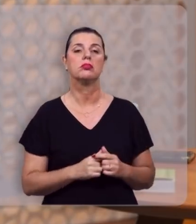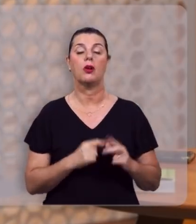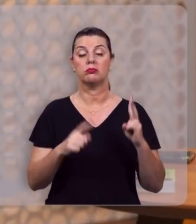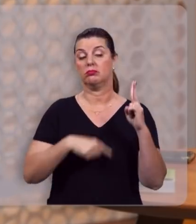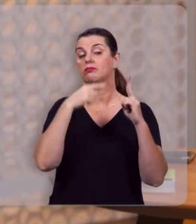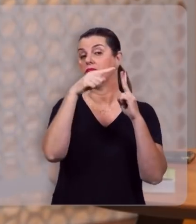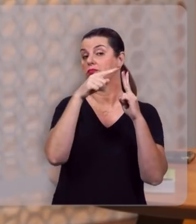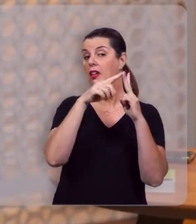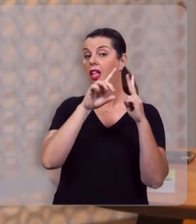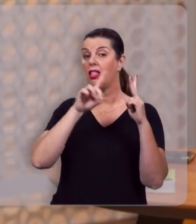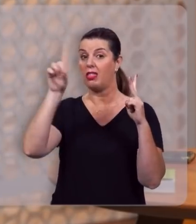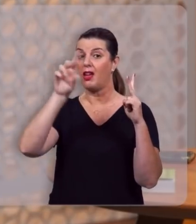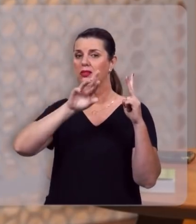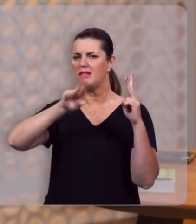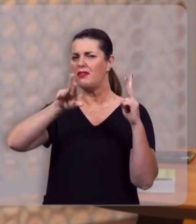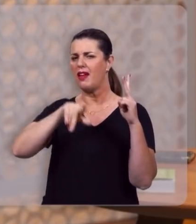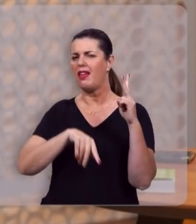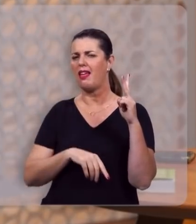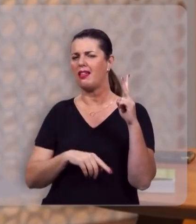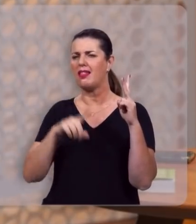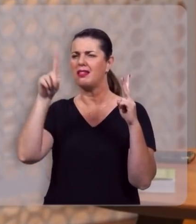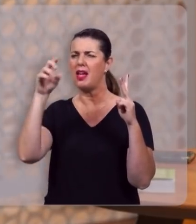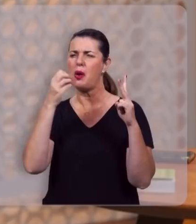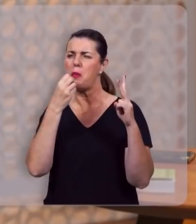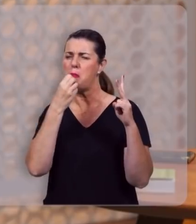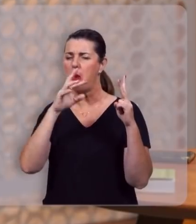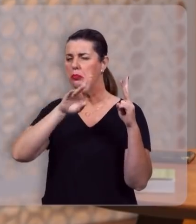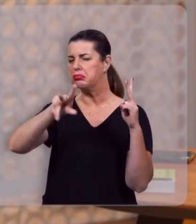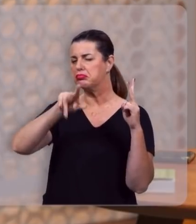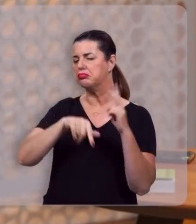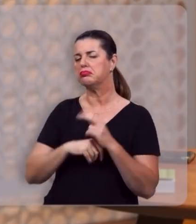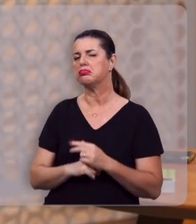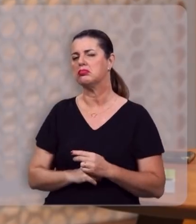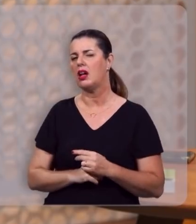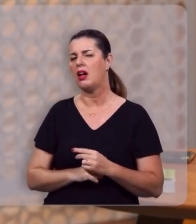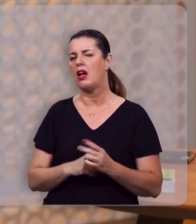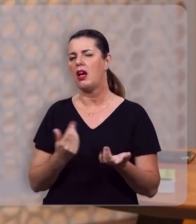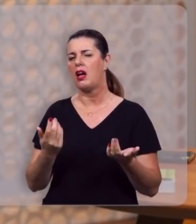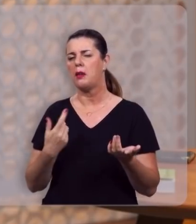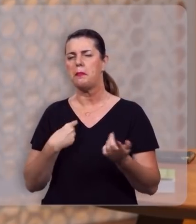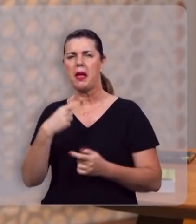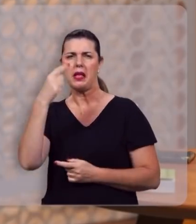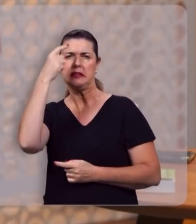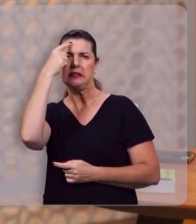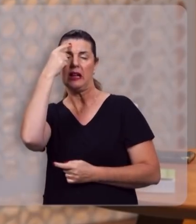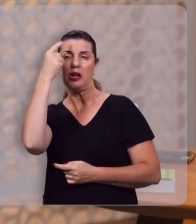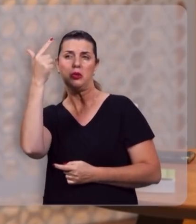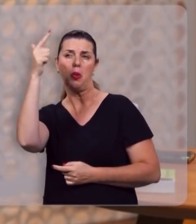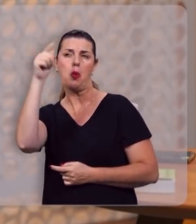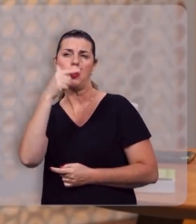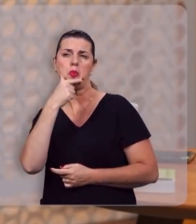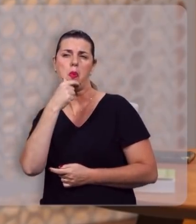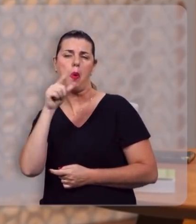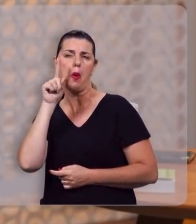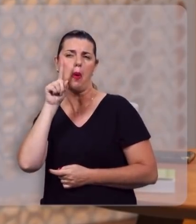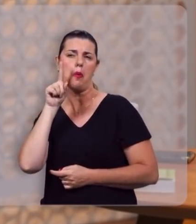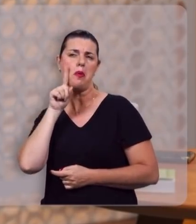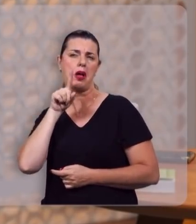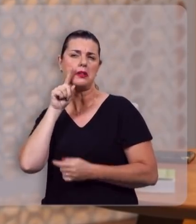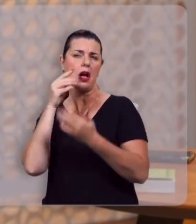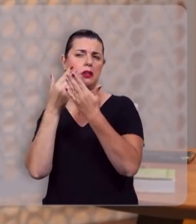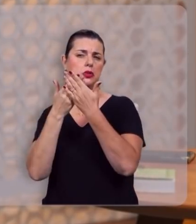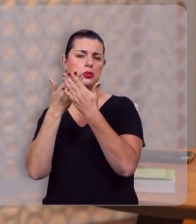que talvez então Deus não fosse tão bondoso assim, e seguindo a lógica de outro filósofo,